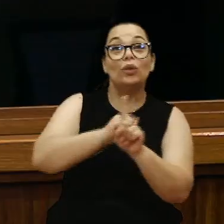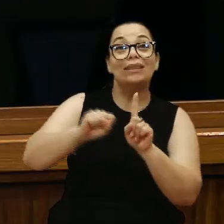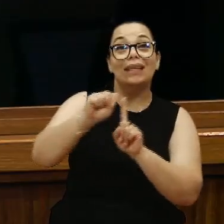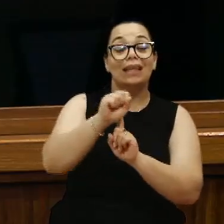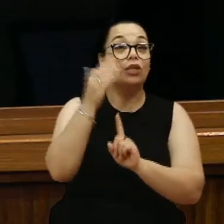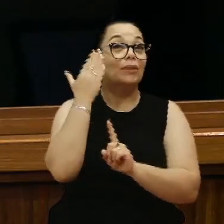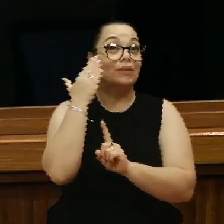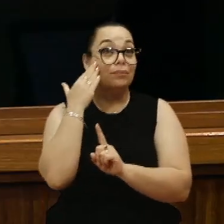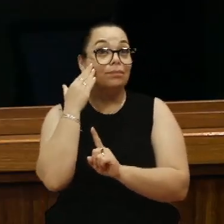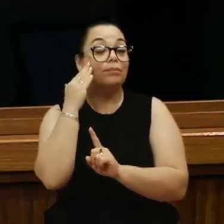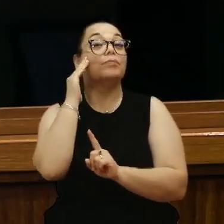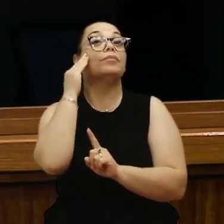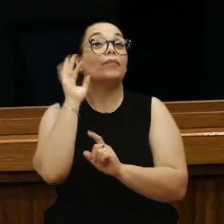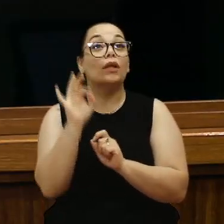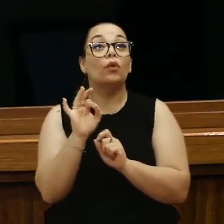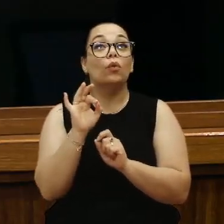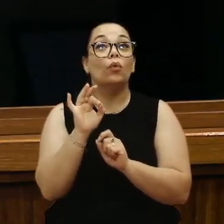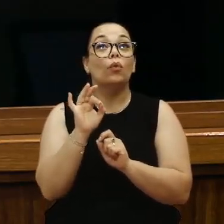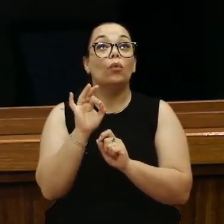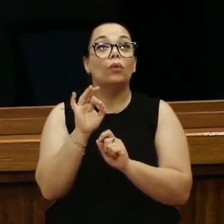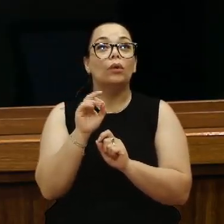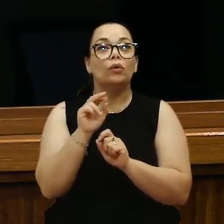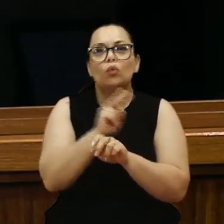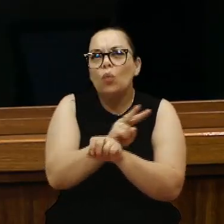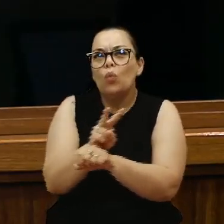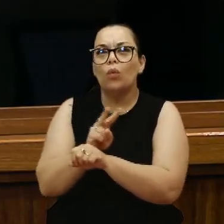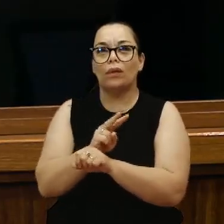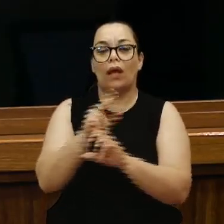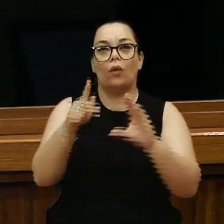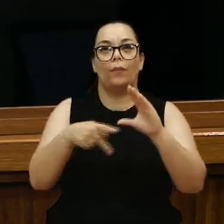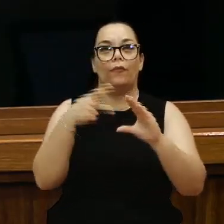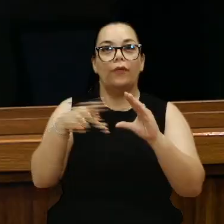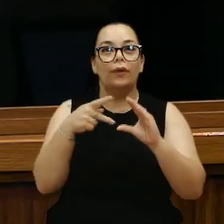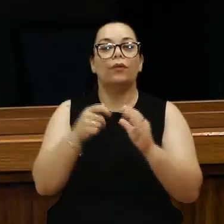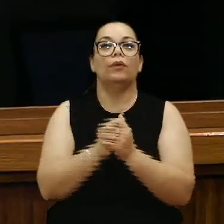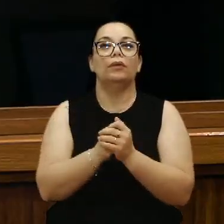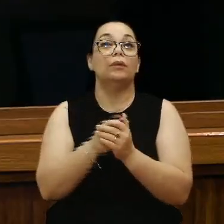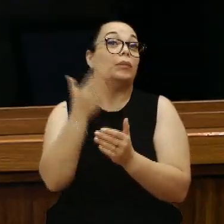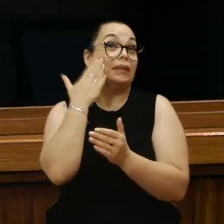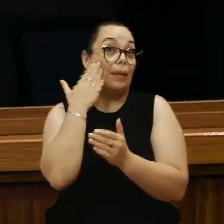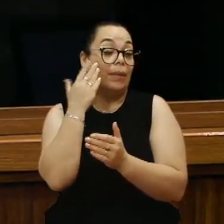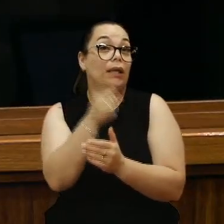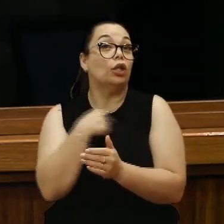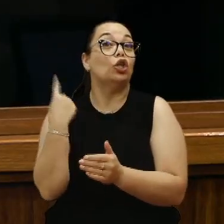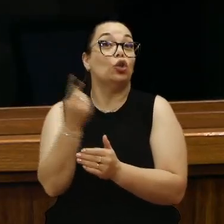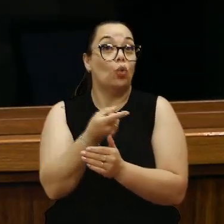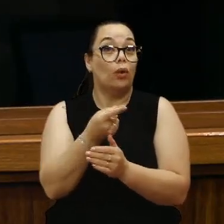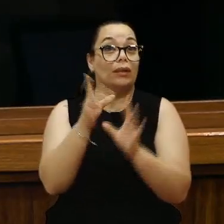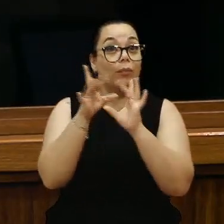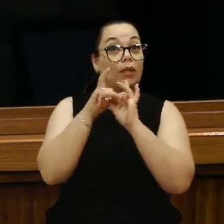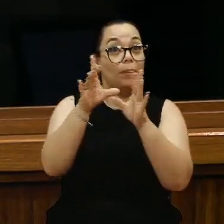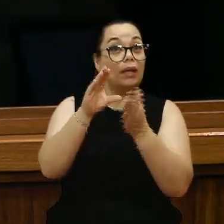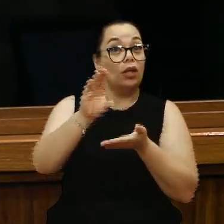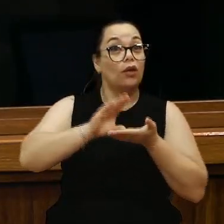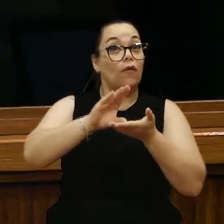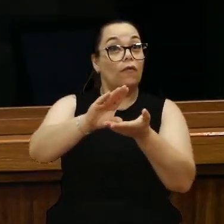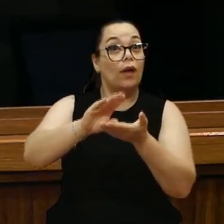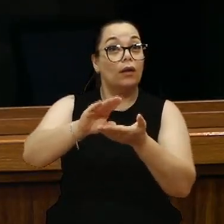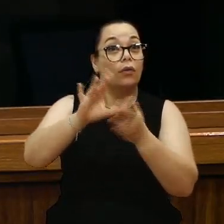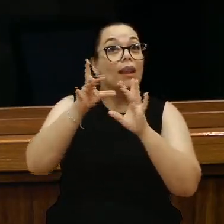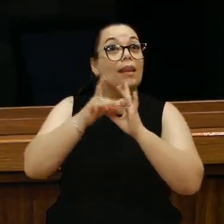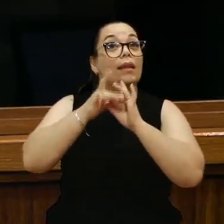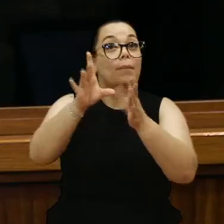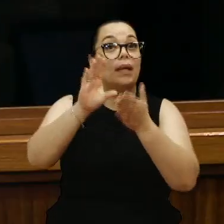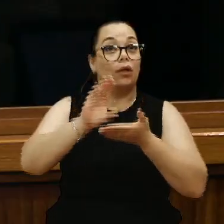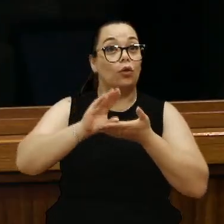gente também nos resguardar, enquanto Câmara de Vereadores, para saber que nós estamos fornecendo um recurso, autorizando